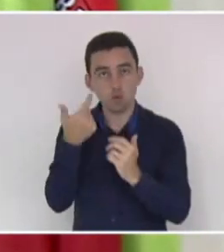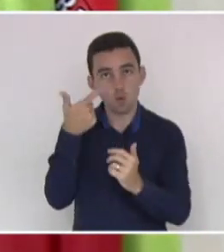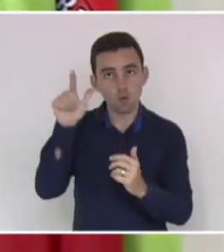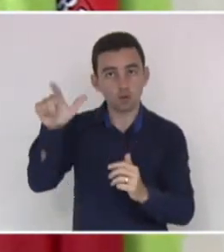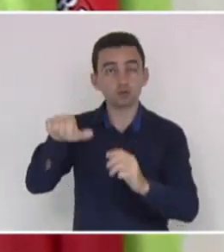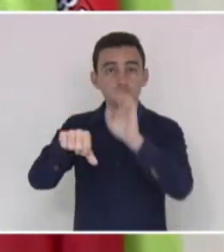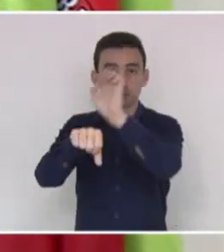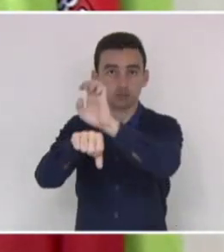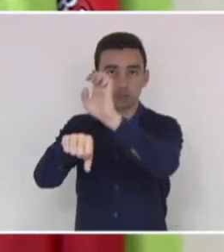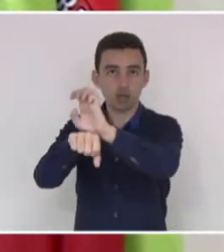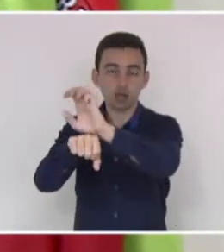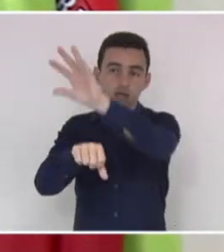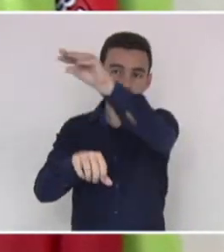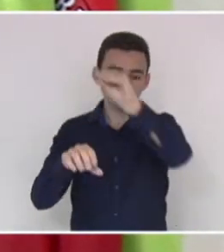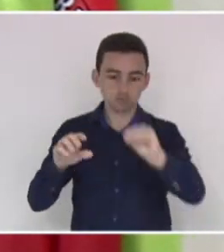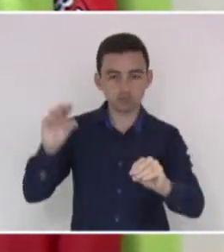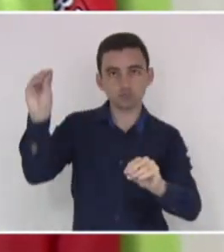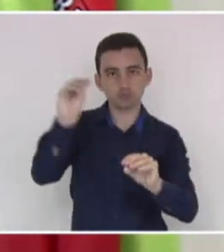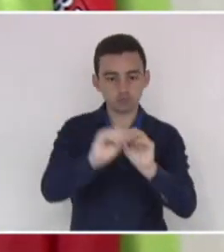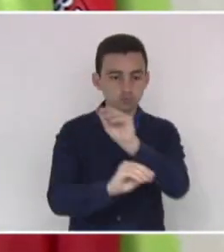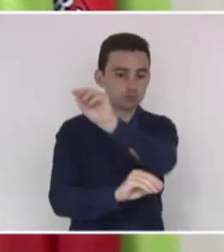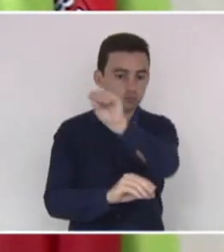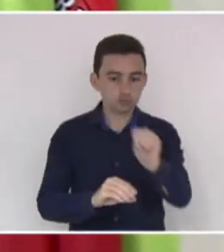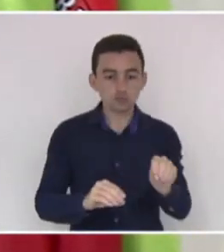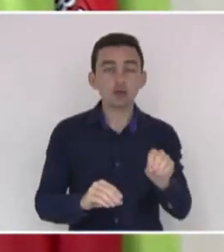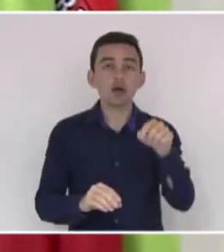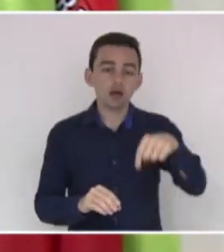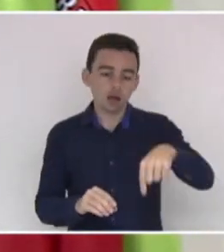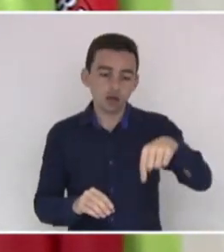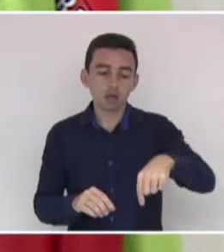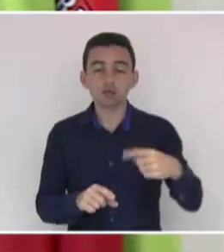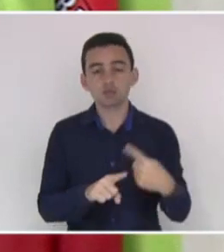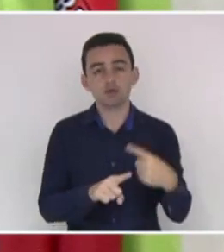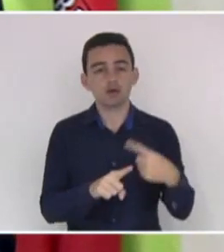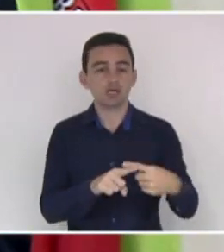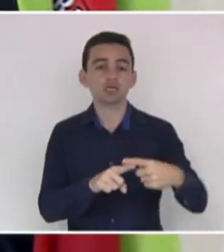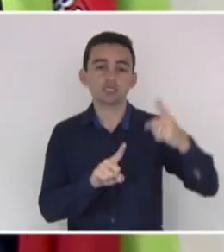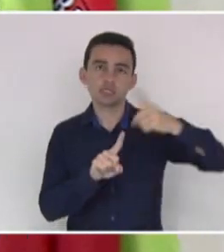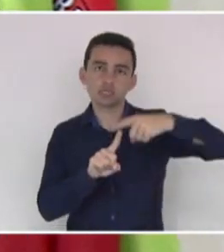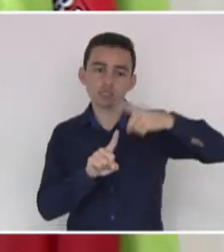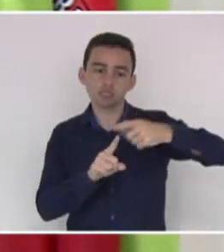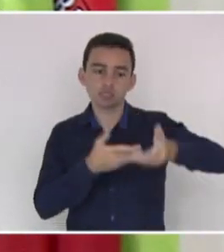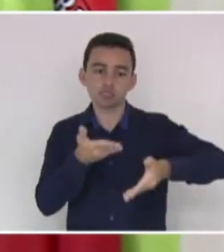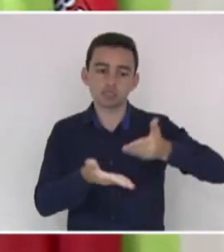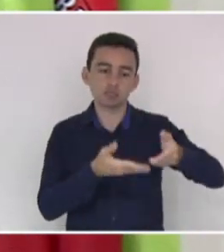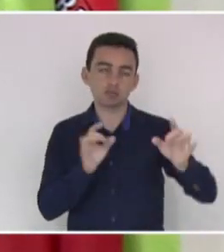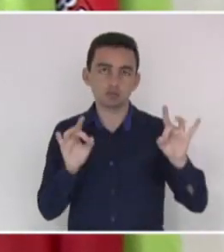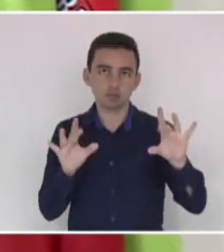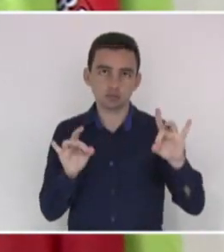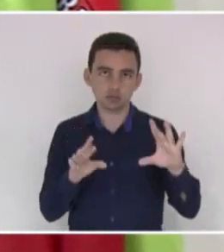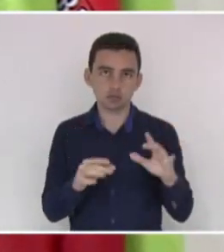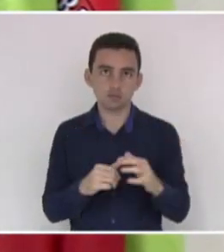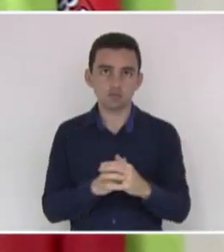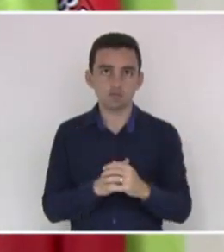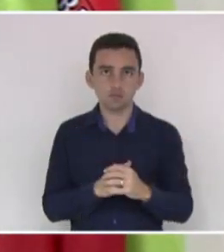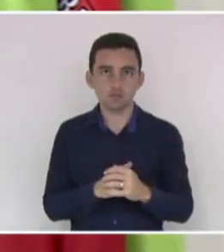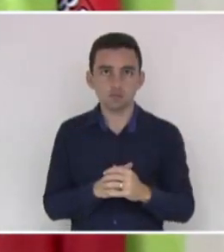estados para Joinville para esse tipo de tratamento. Também vale destacar que